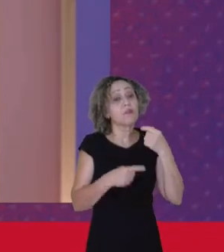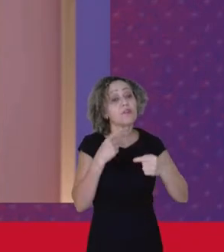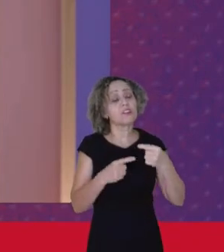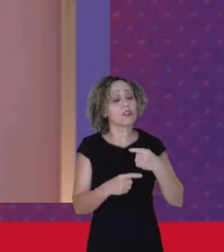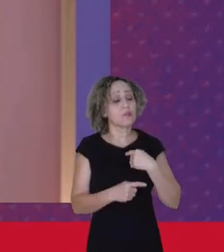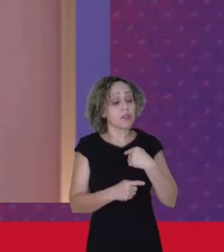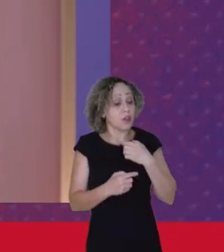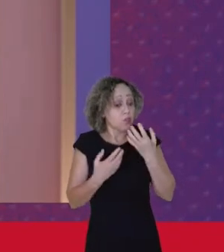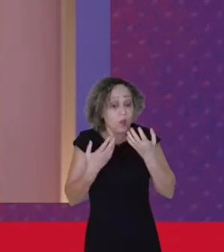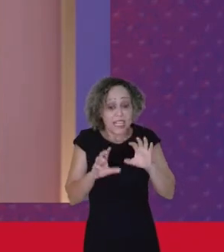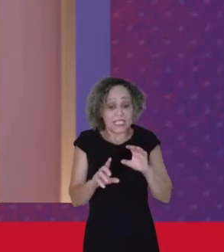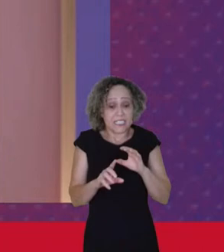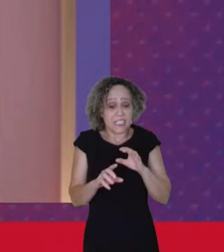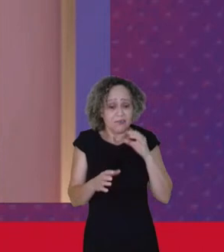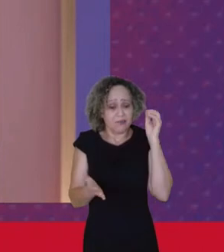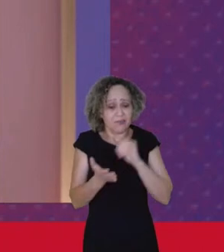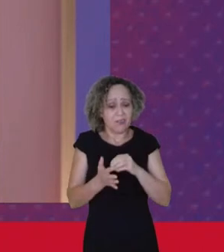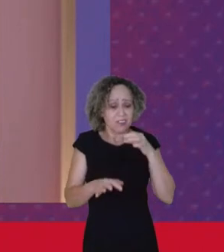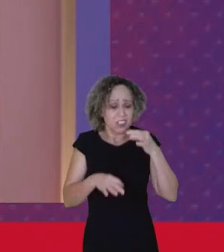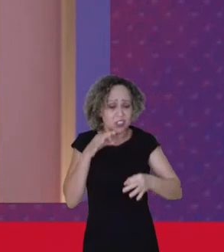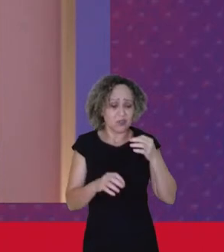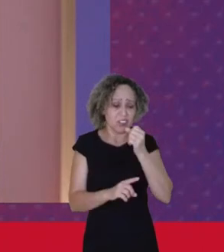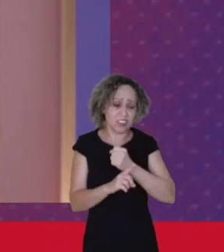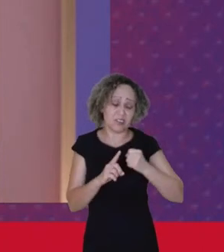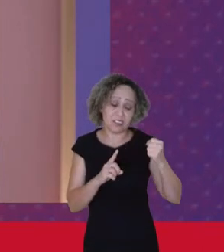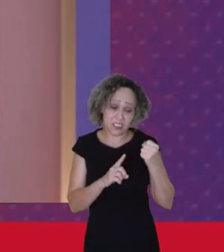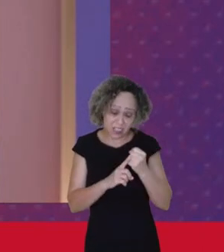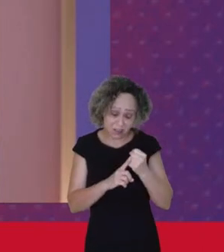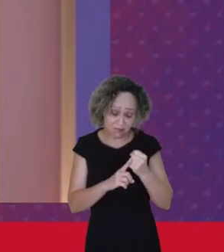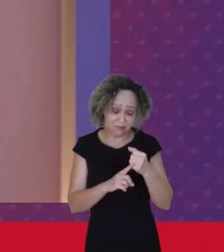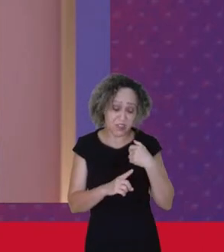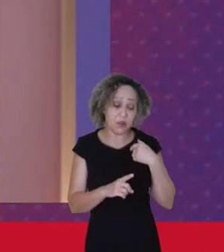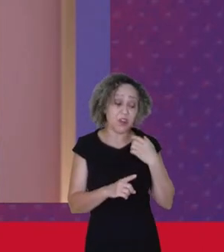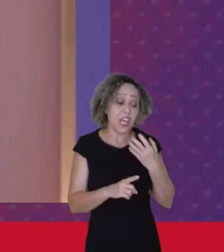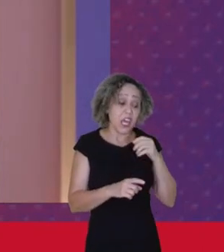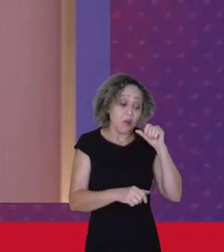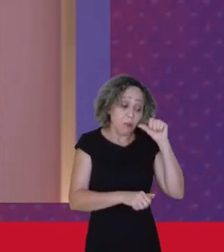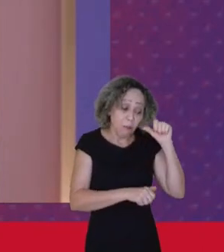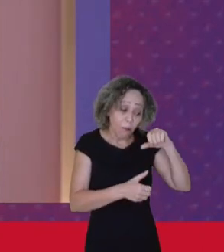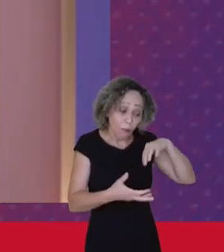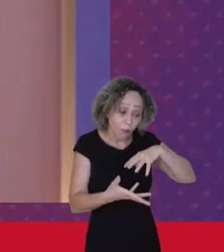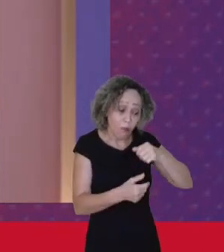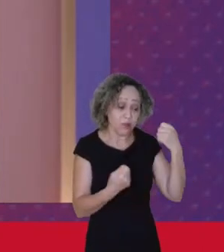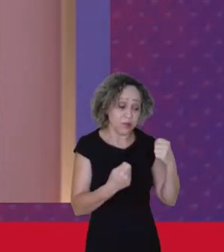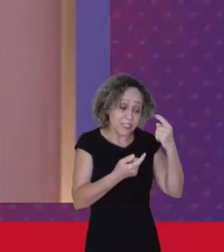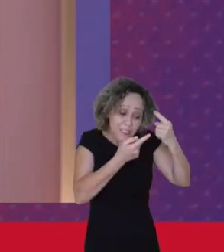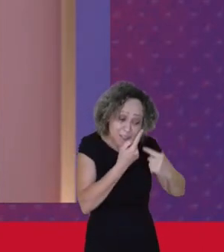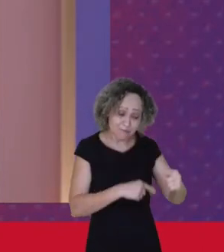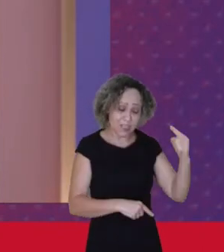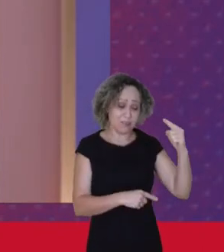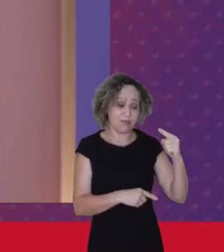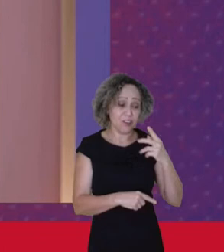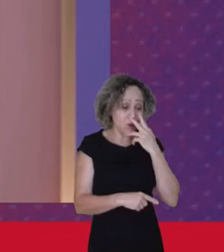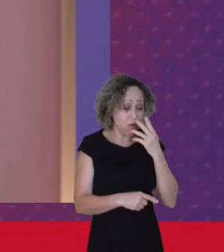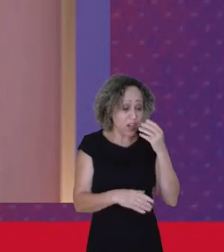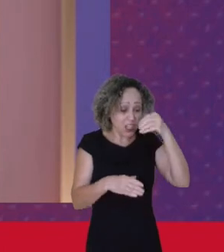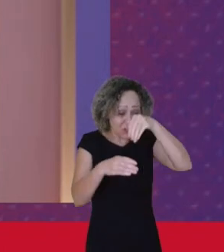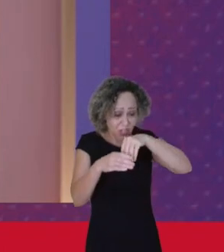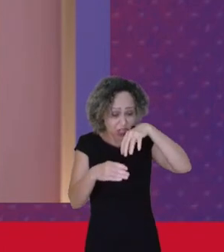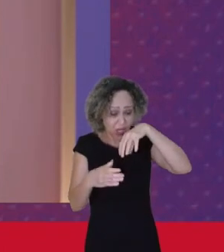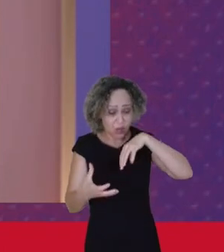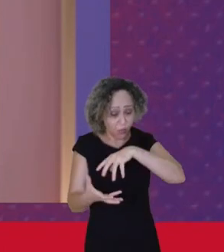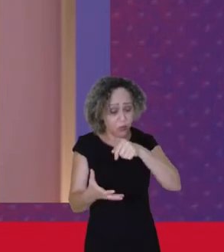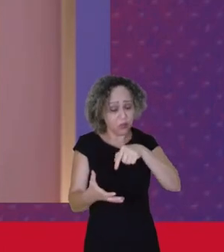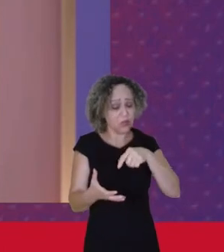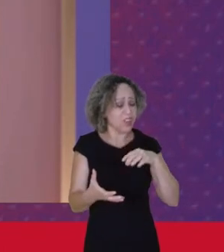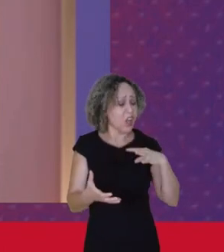para a política porque eu sempre quis mudar o mundo. Eu sempre achei e continuo achando que o mundo cabe todos, e cabe todos iguais. E